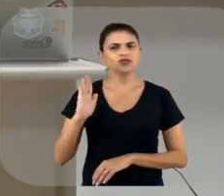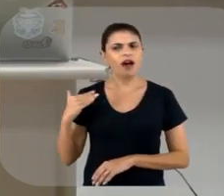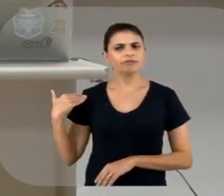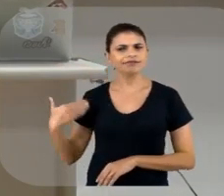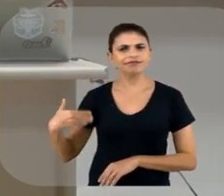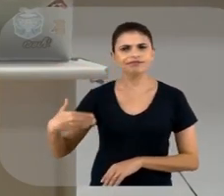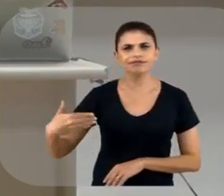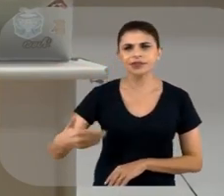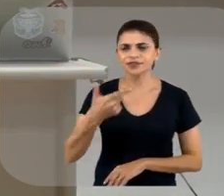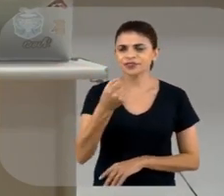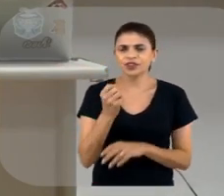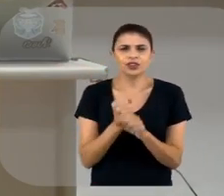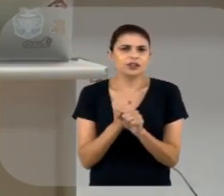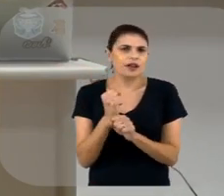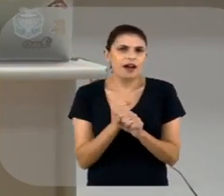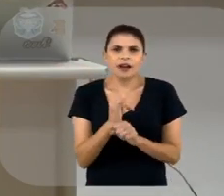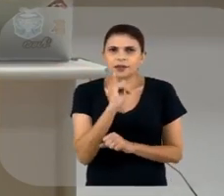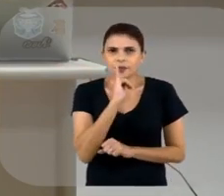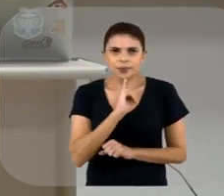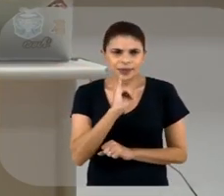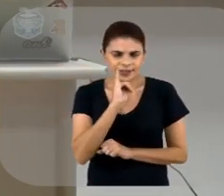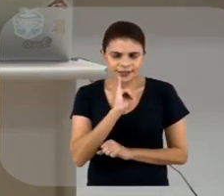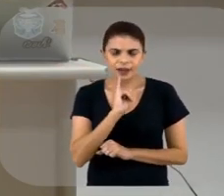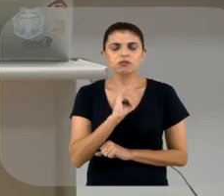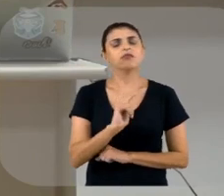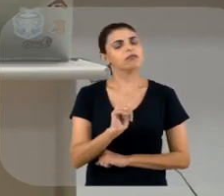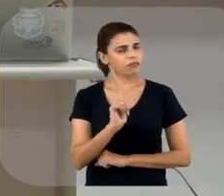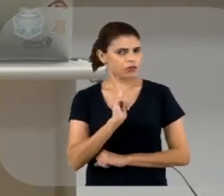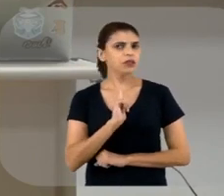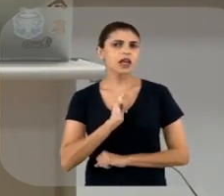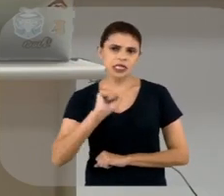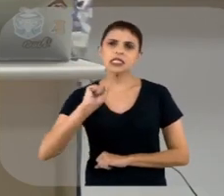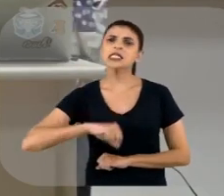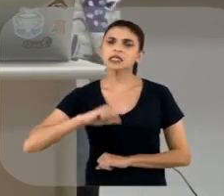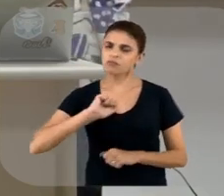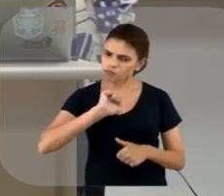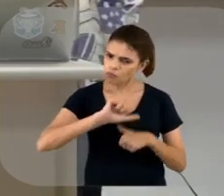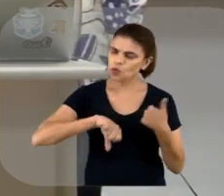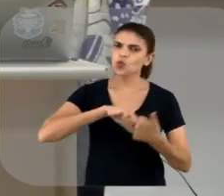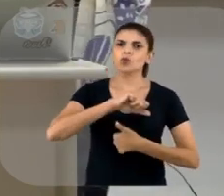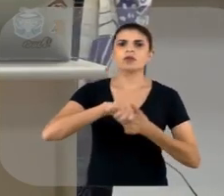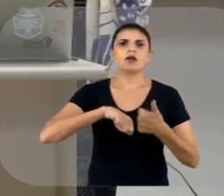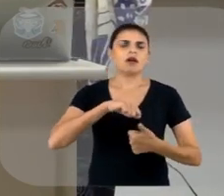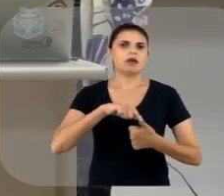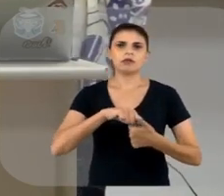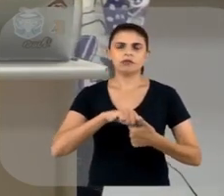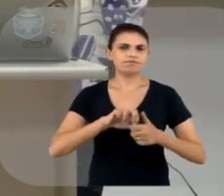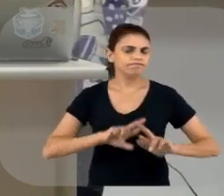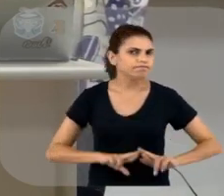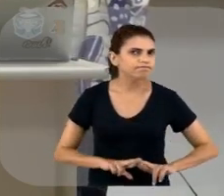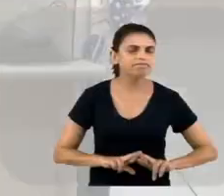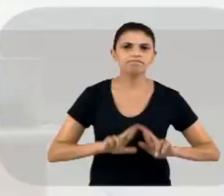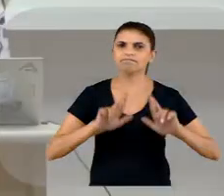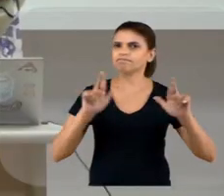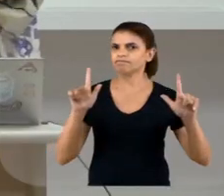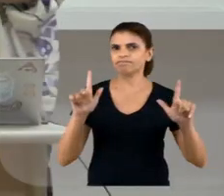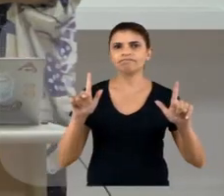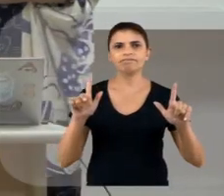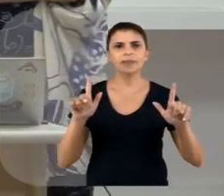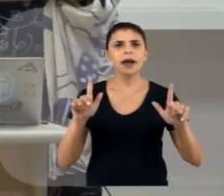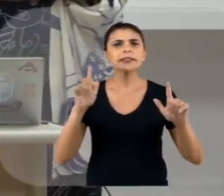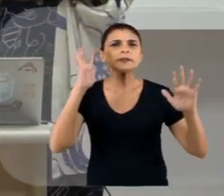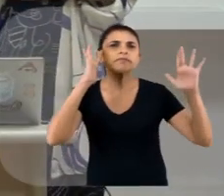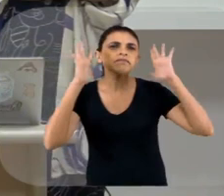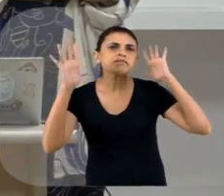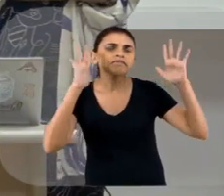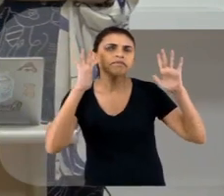últimos 20 anos, vamos dizer, ele tem mudado de forma drástica, né? E aí, o que,